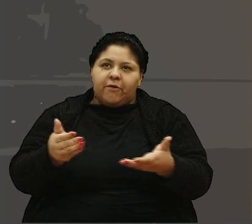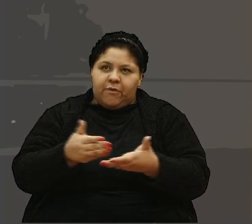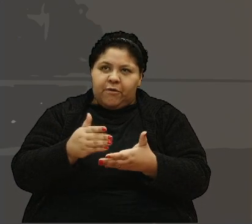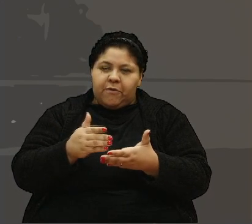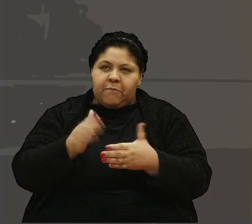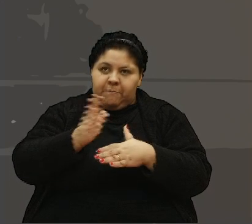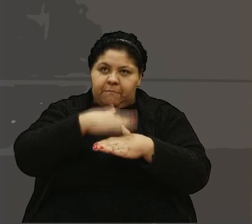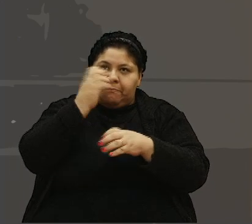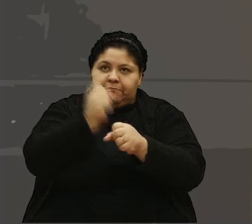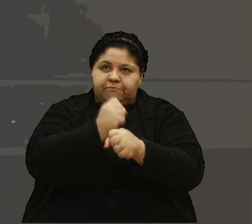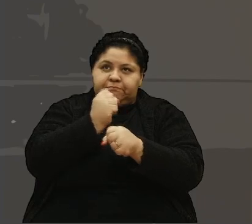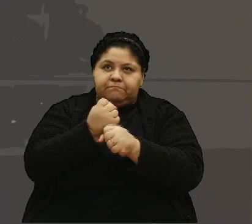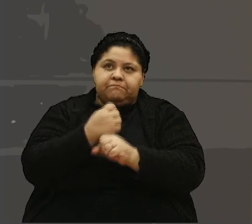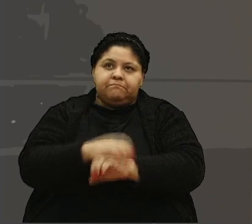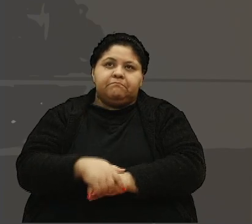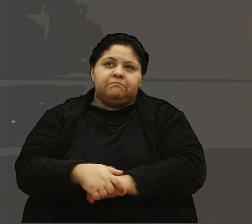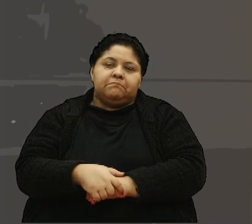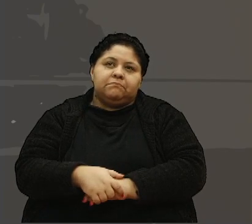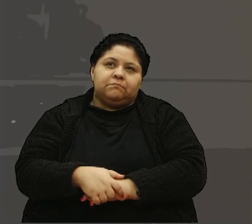obra.